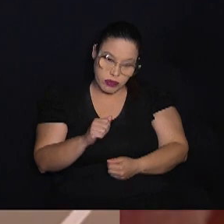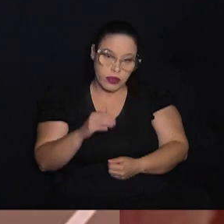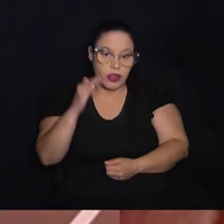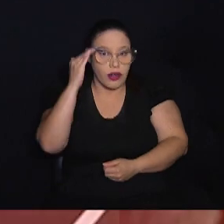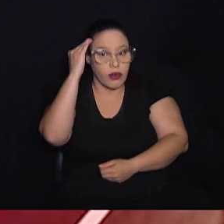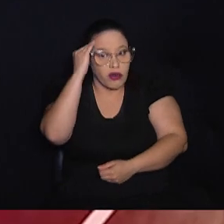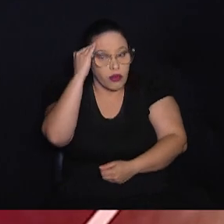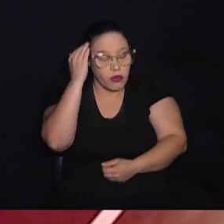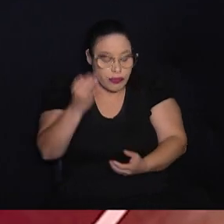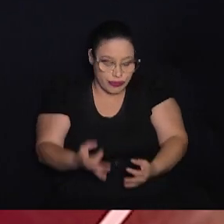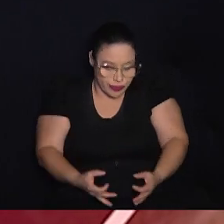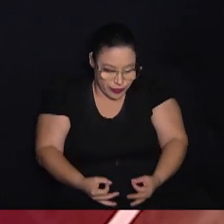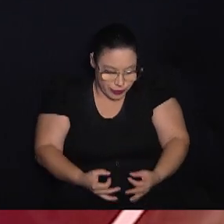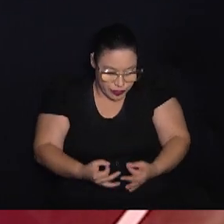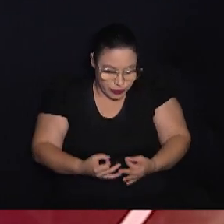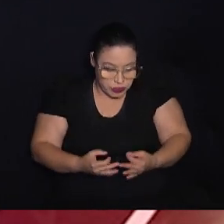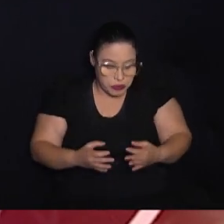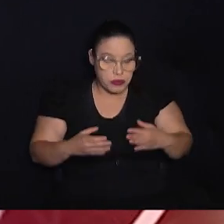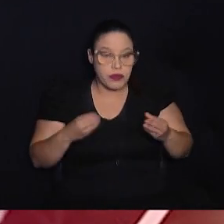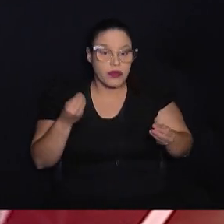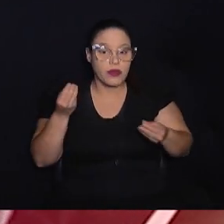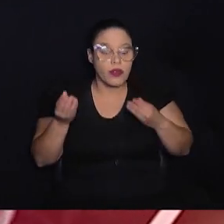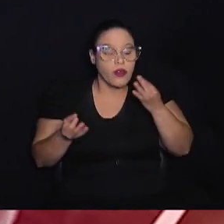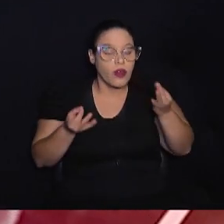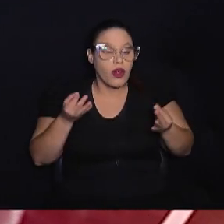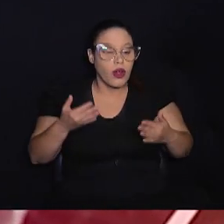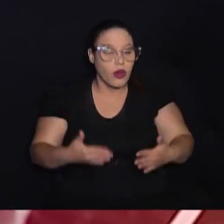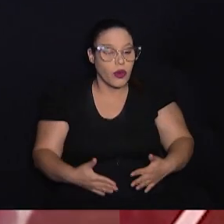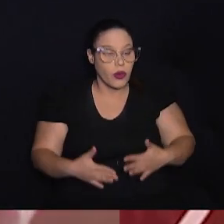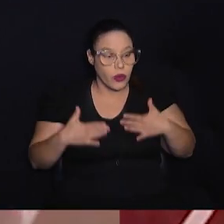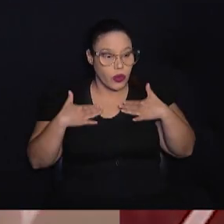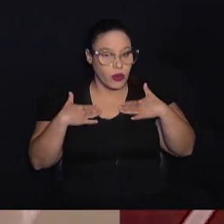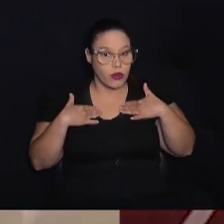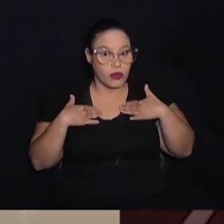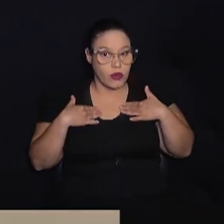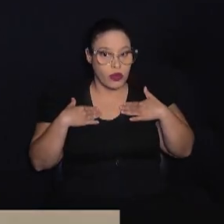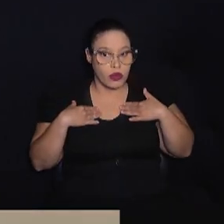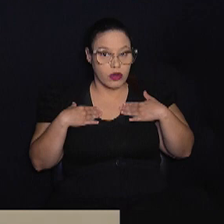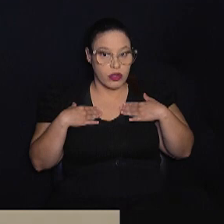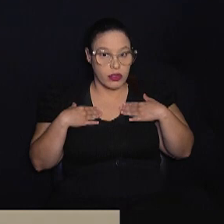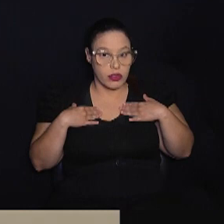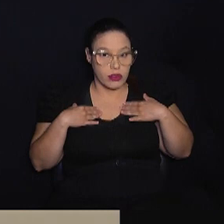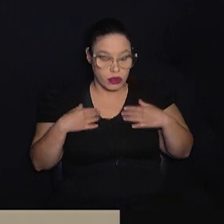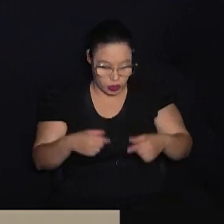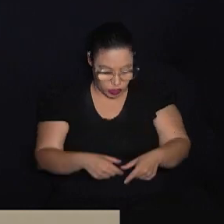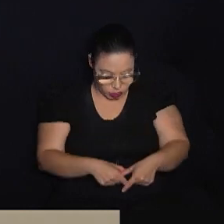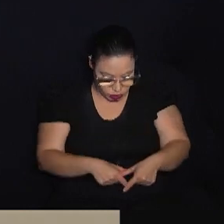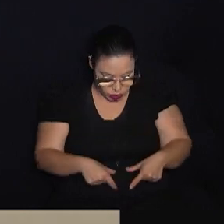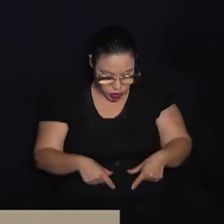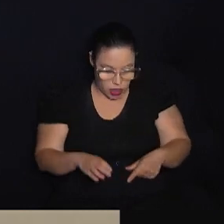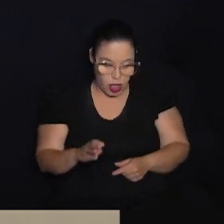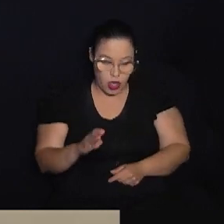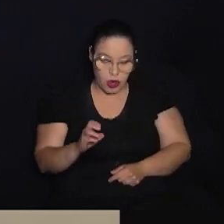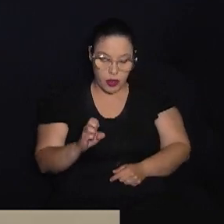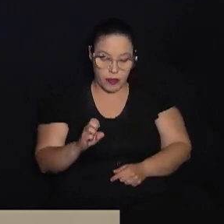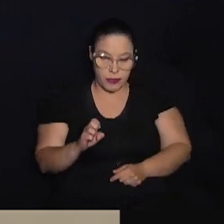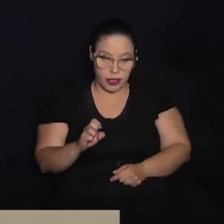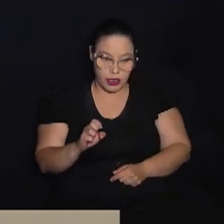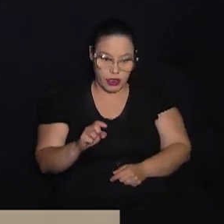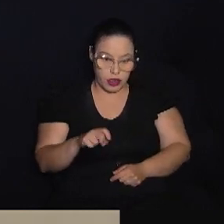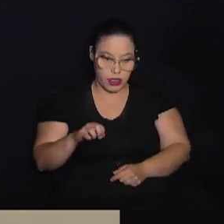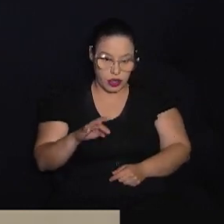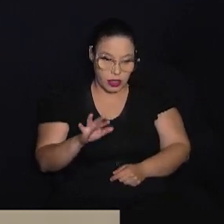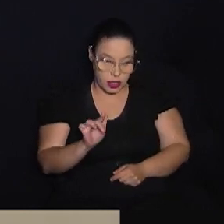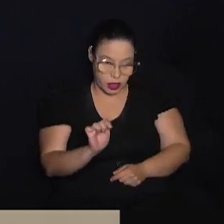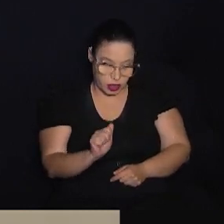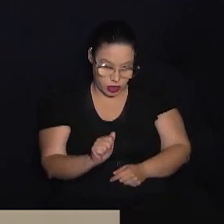que o tumor está em relação ao corpo. Então, se ele está localizado ali no, na bexiga, e aí tem vários